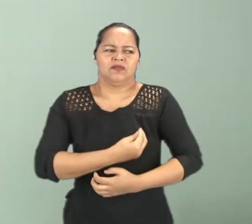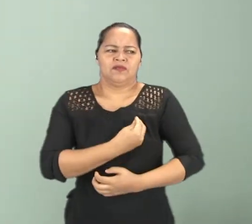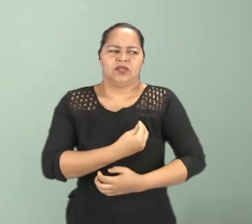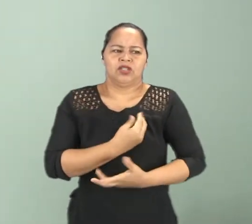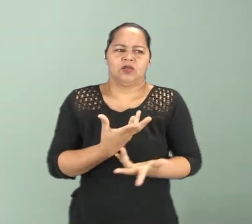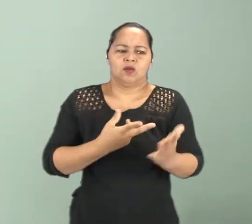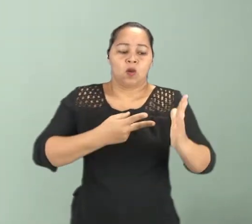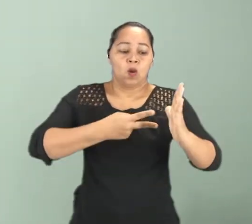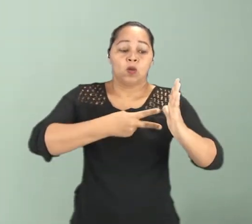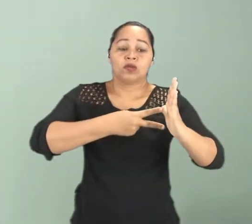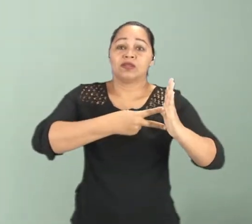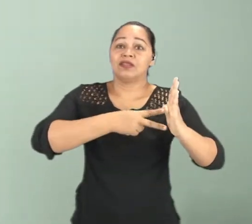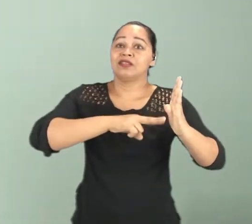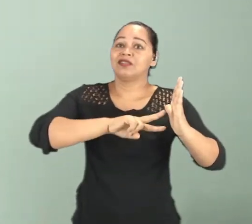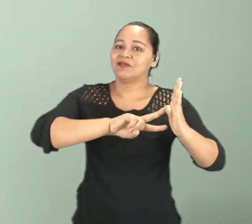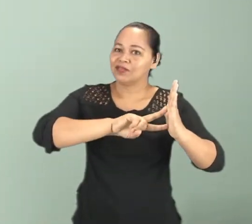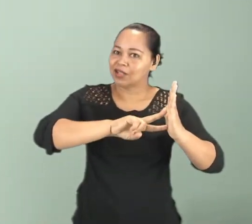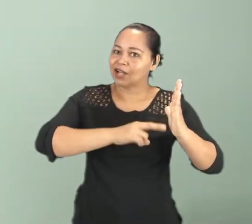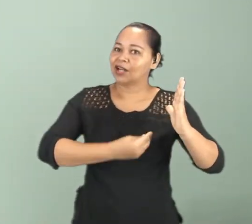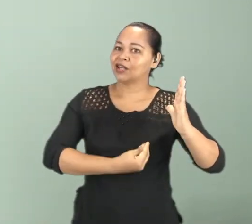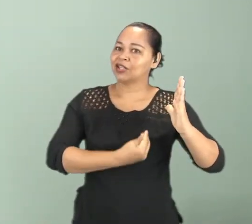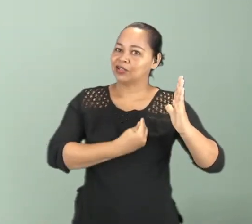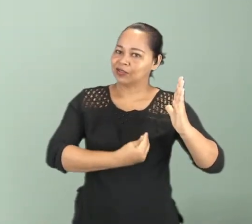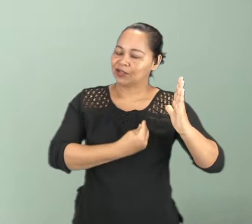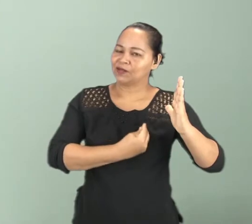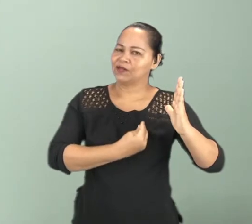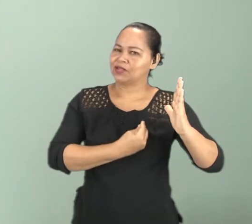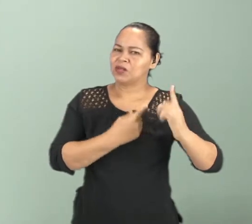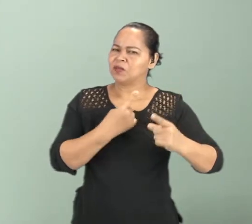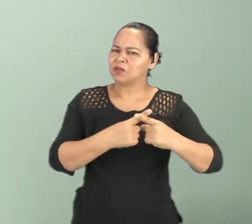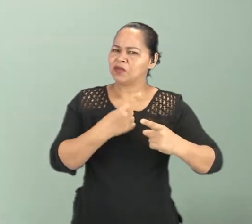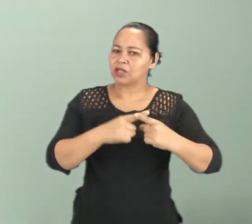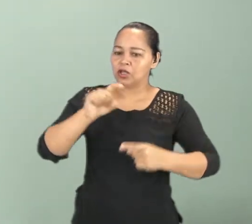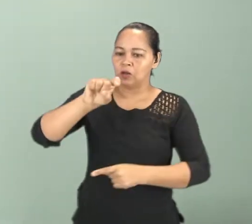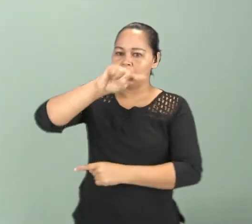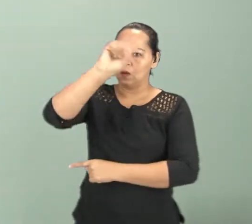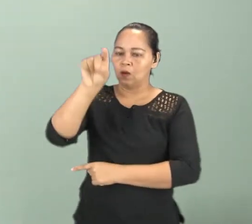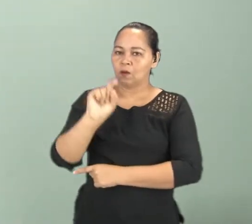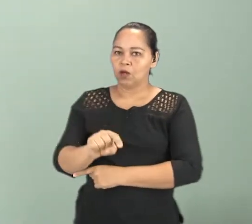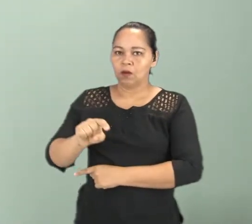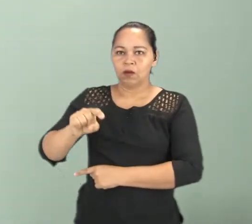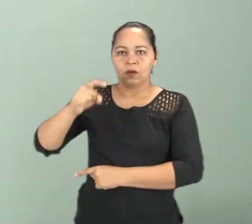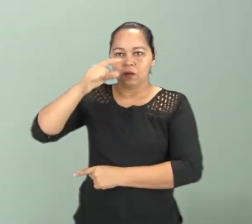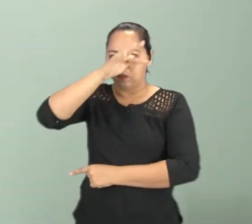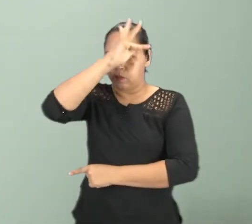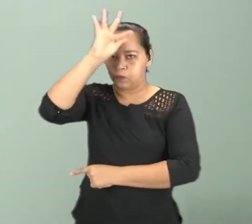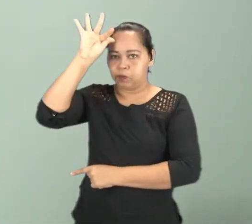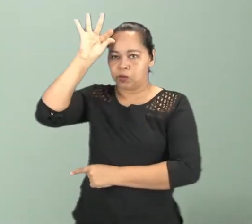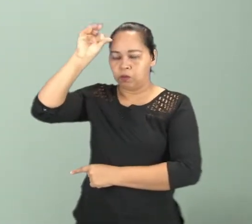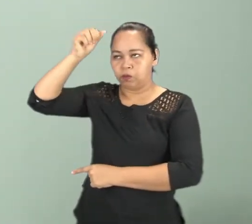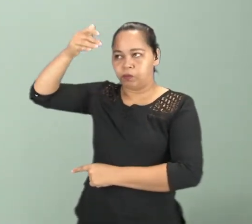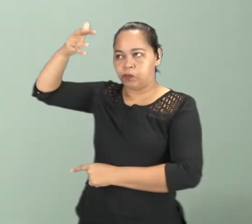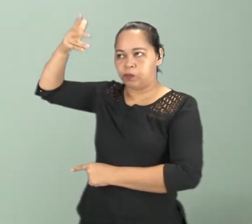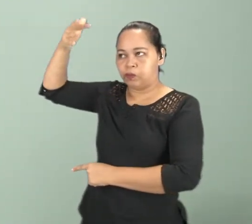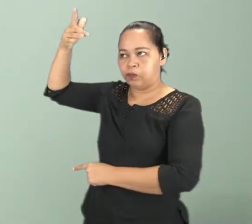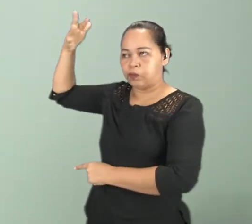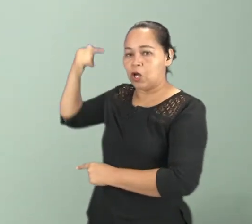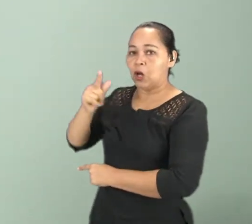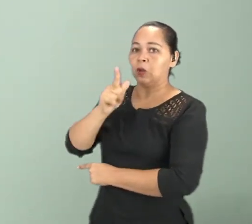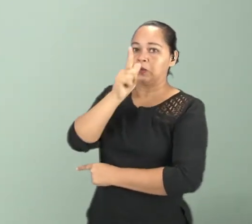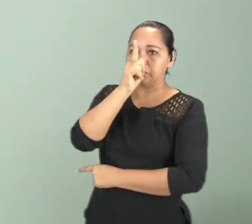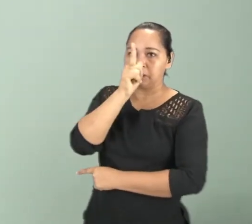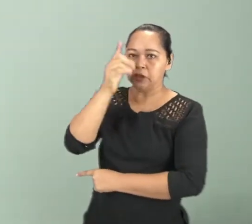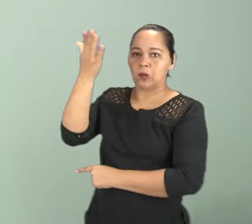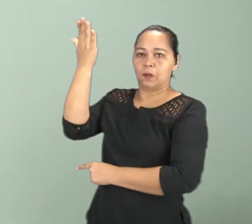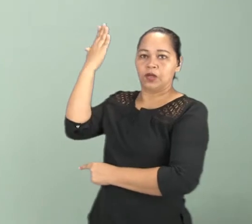Né? Qual o significado, né, de viver? É uma pergunta filosófica, né? Que desde os gregos e